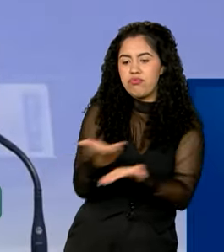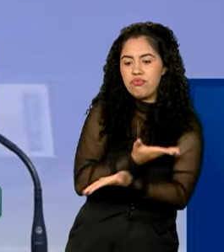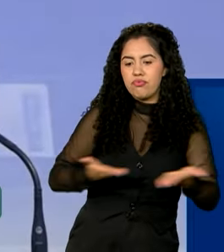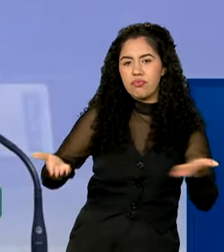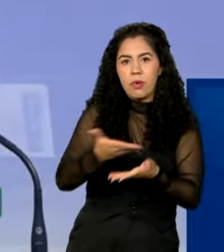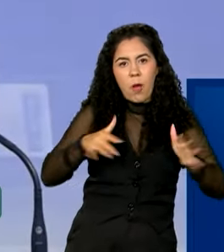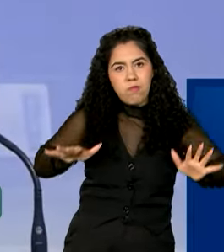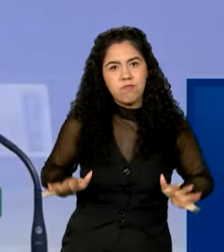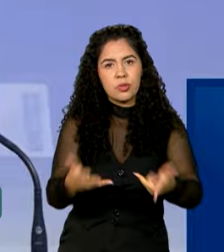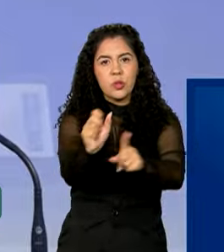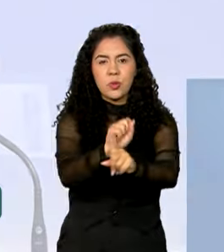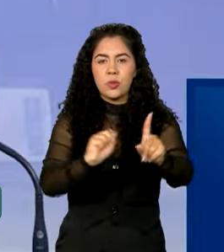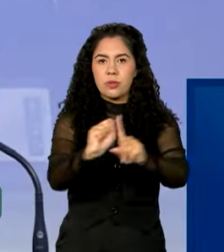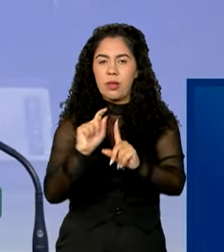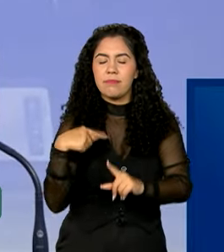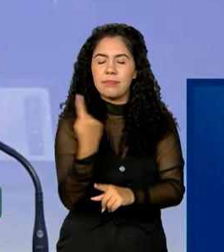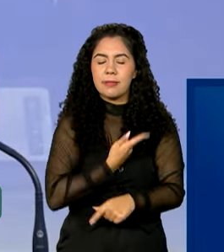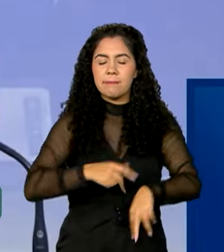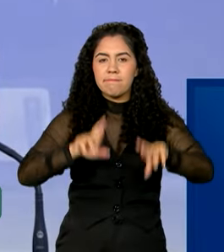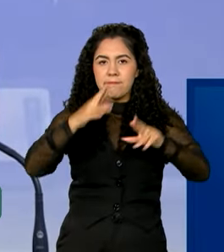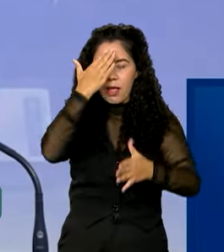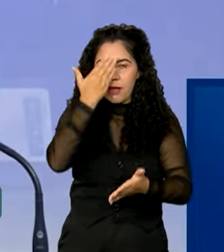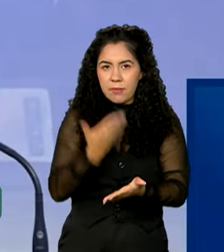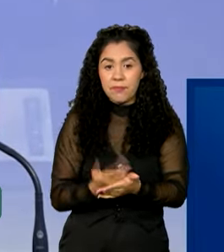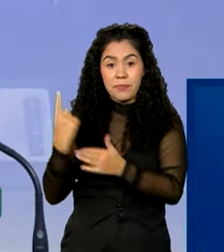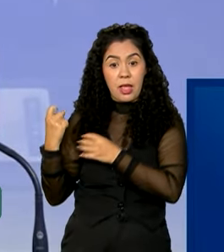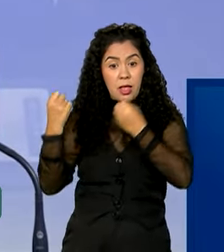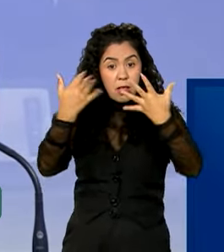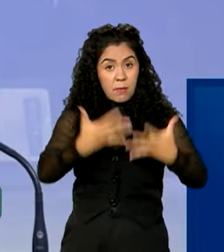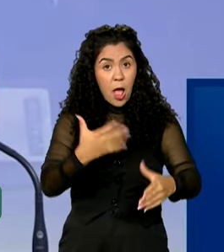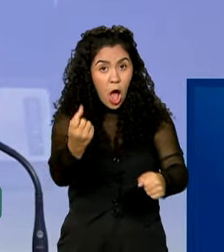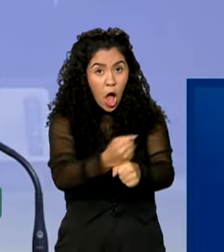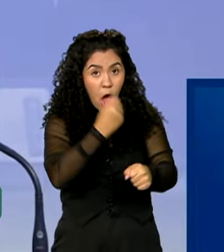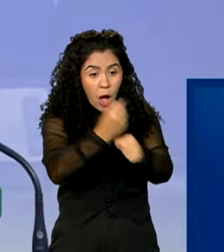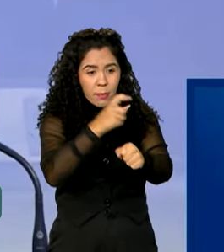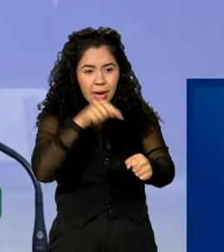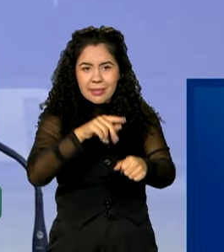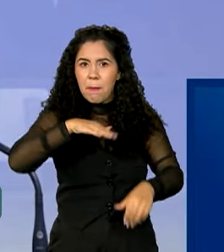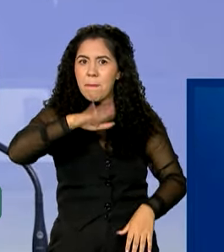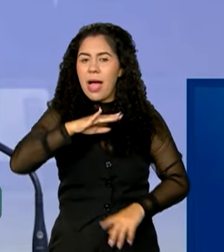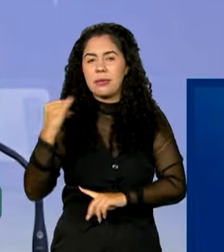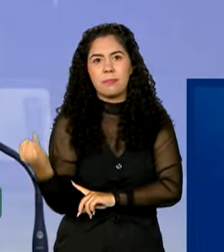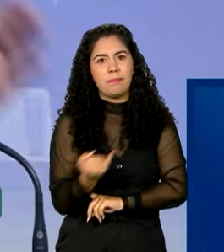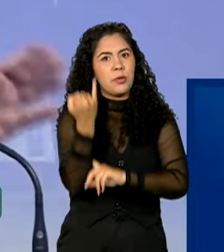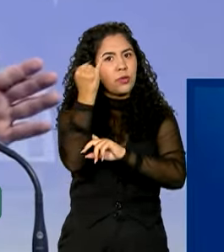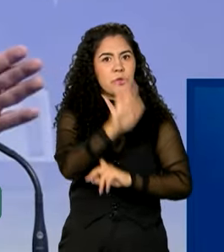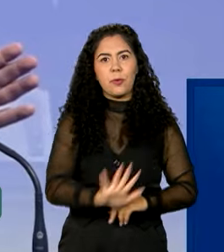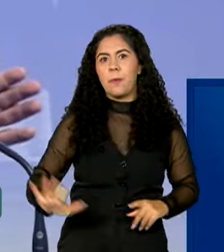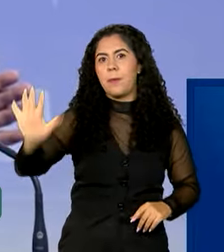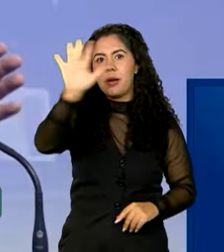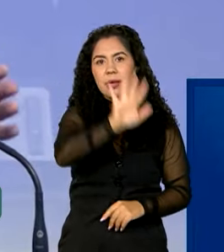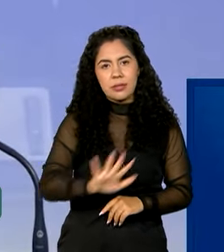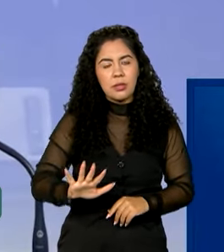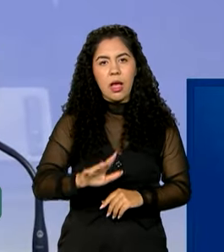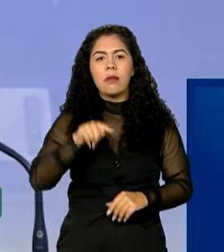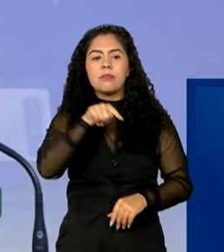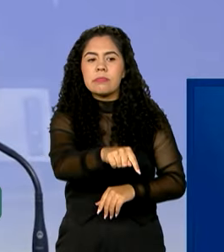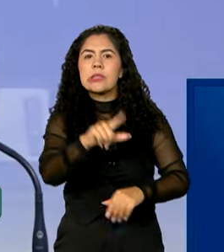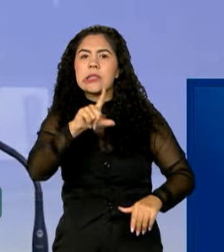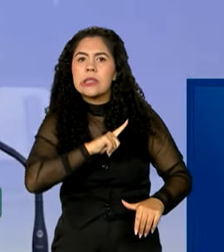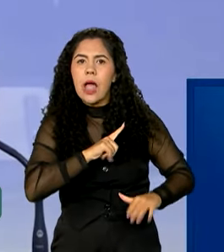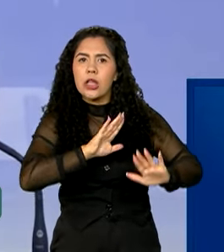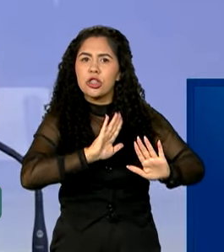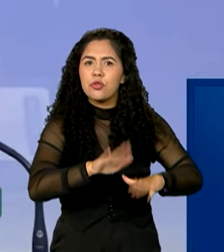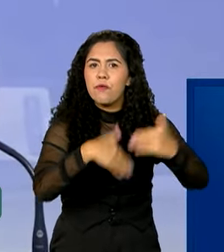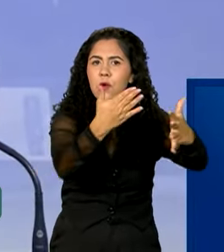próspera que nós todos acreditamos. Vocês entregarão uma das obras mais importantes do Brasil, porque ela representa desenvolvimento,